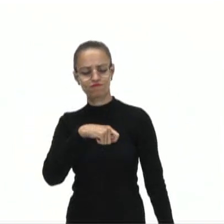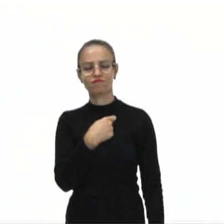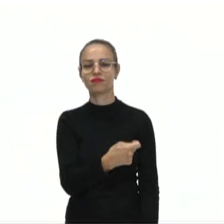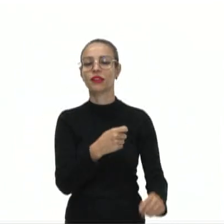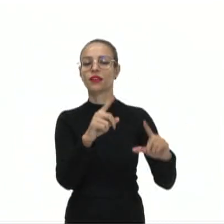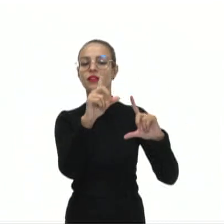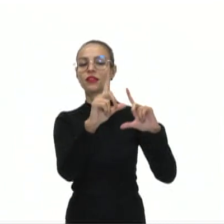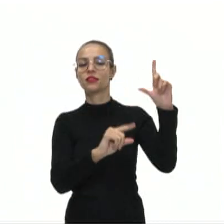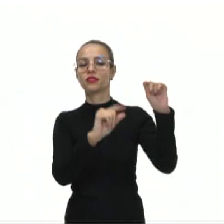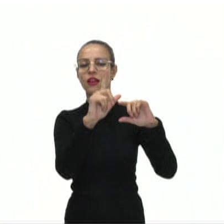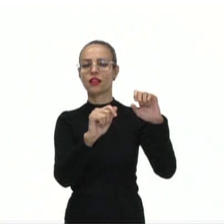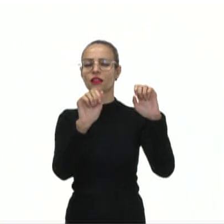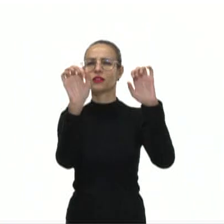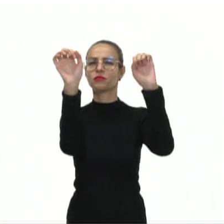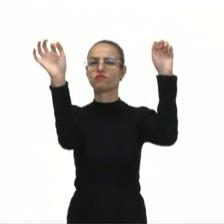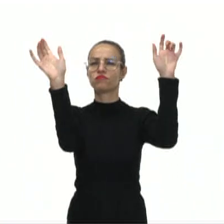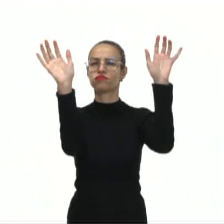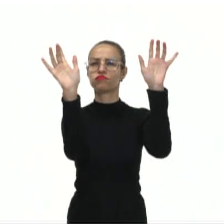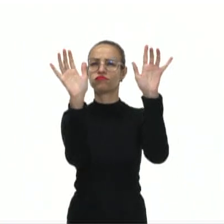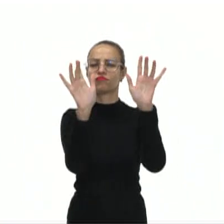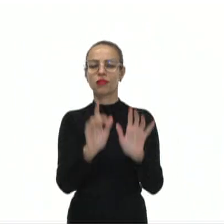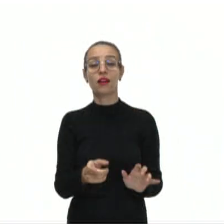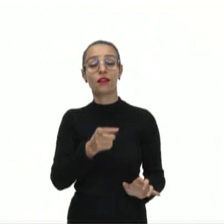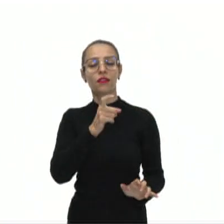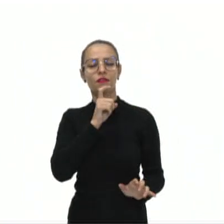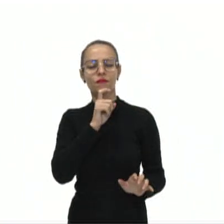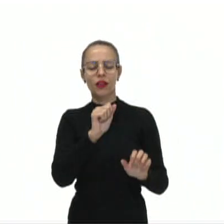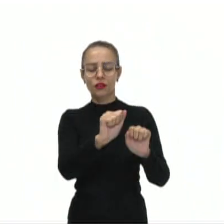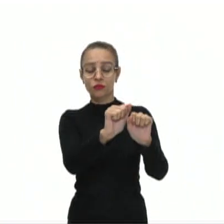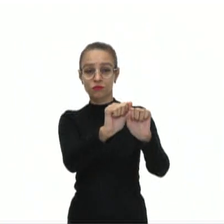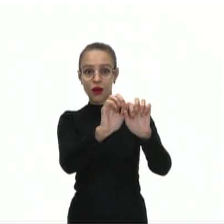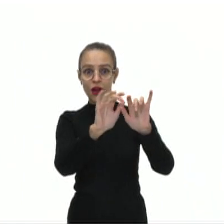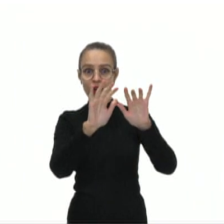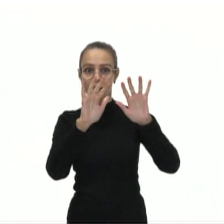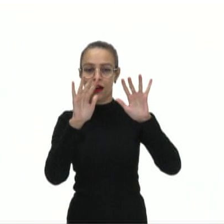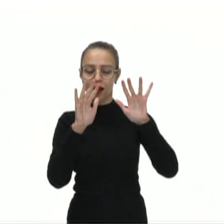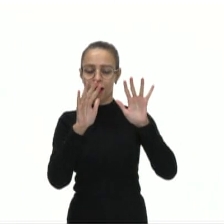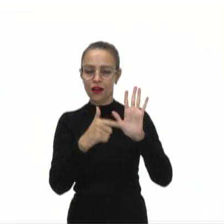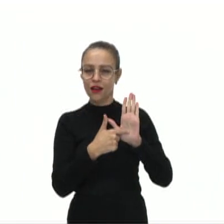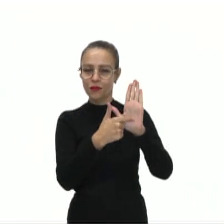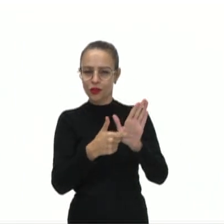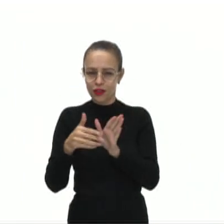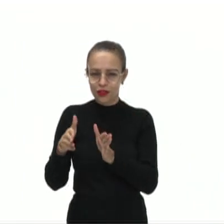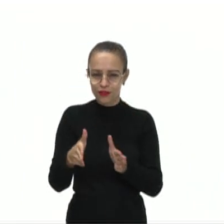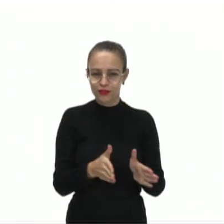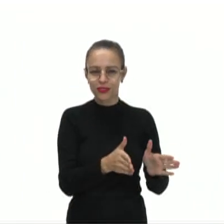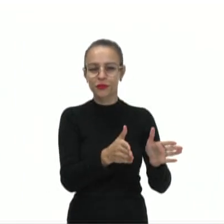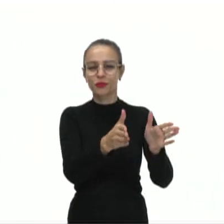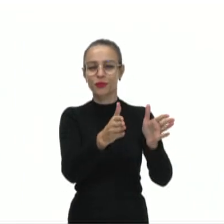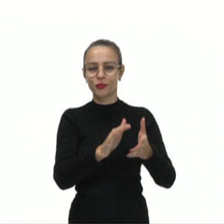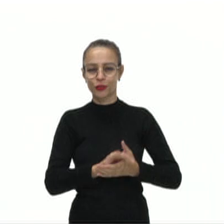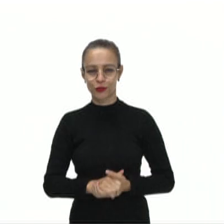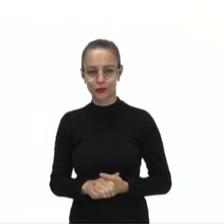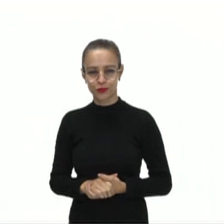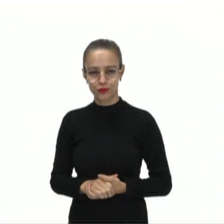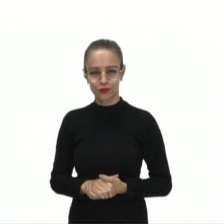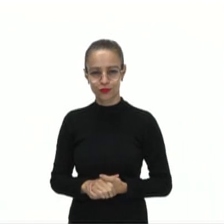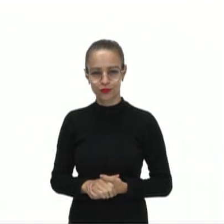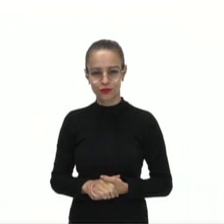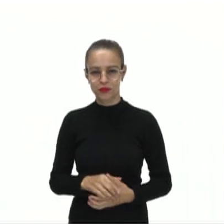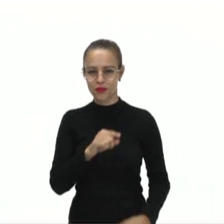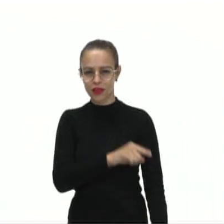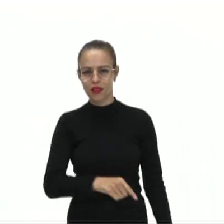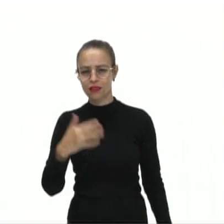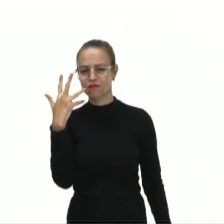que entre as névoas do inverno cintilava, apontando o caminho ao pegureiro. Eras a messe de um